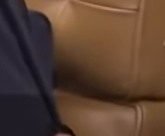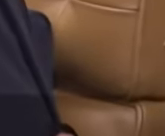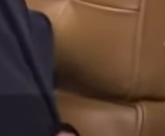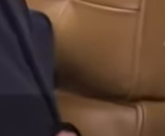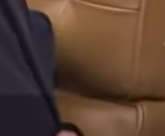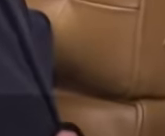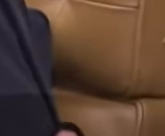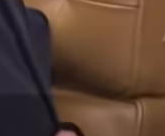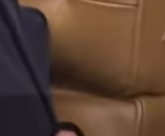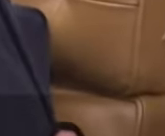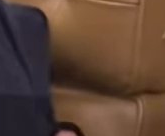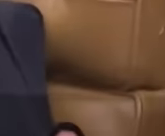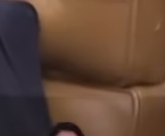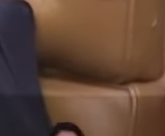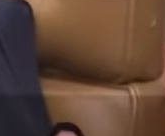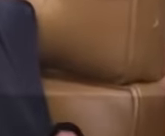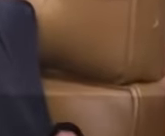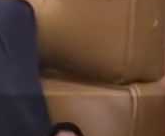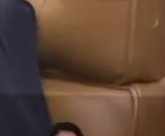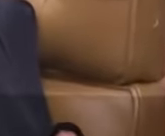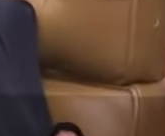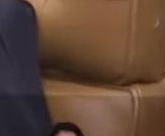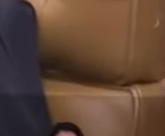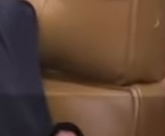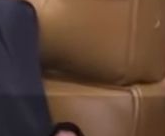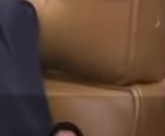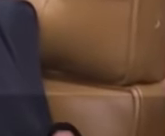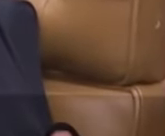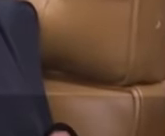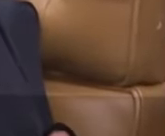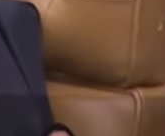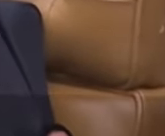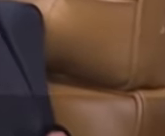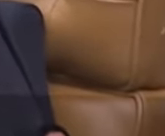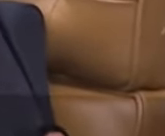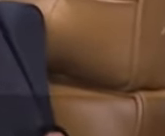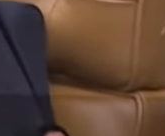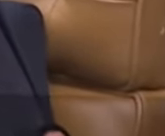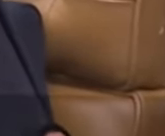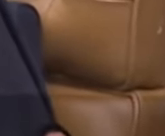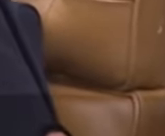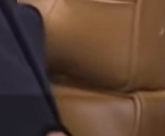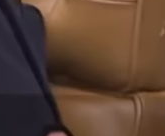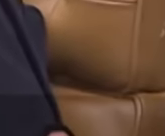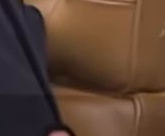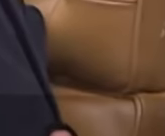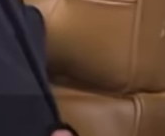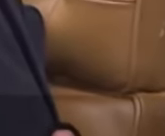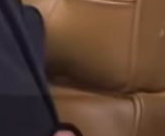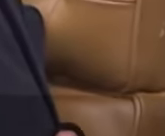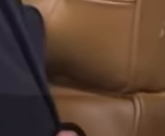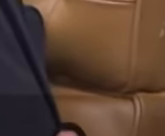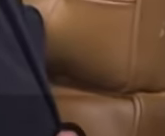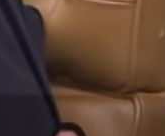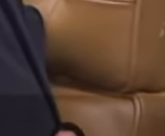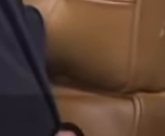o voto nesse momento de julgamento dos quatro primeiros réus do 8 de janeiro, o voto do ministro André Mendonça. E no